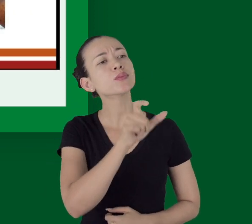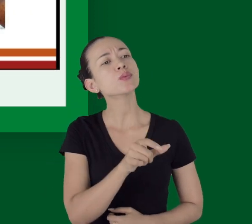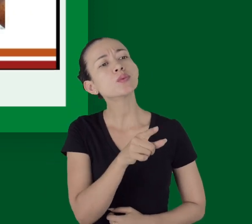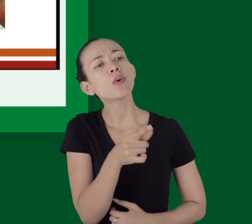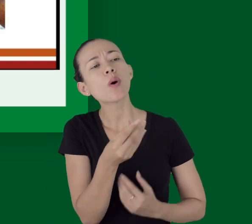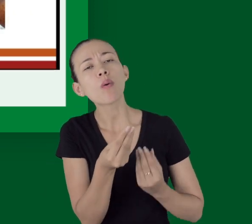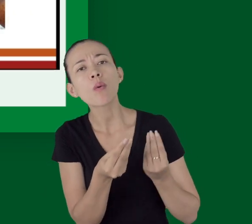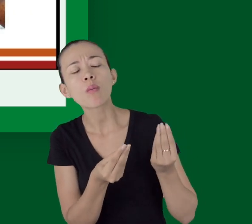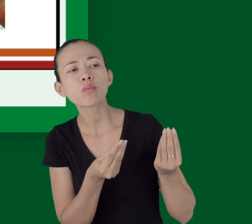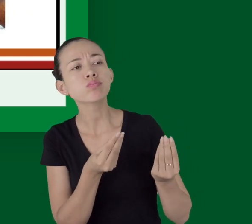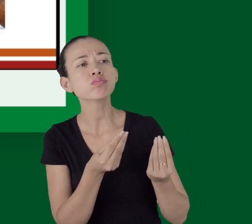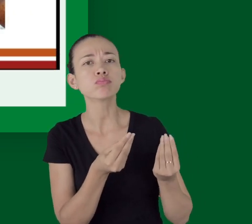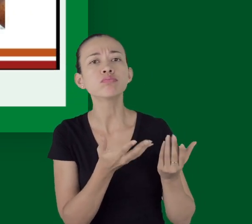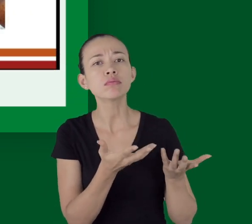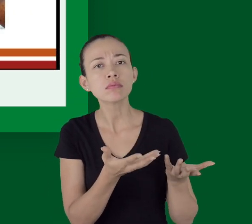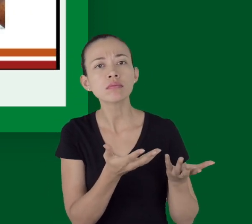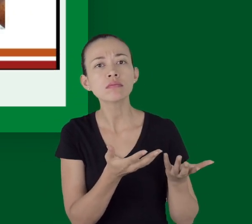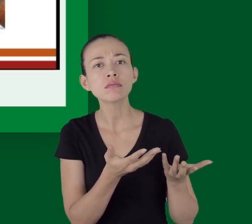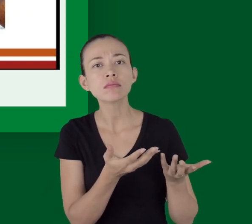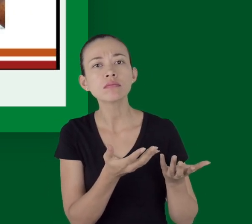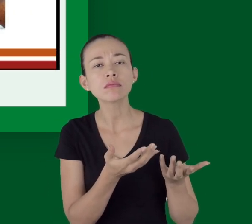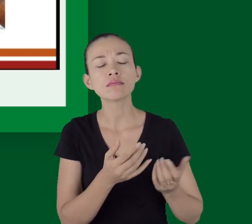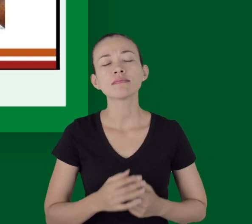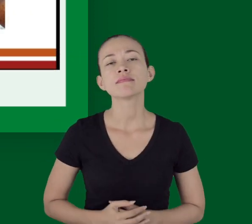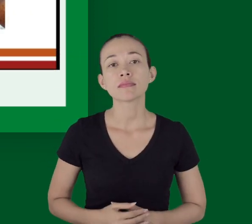Identificar precocemente alterações, né?